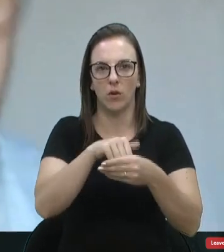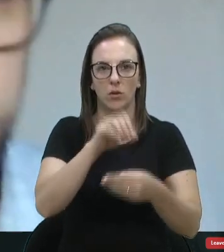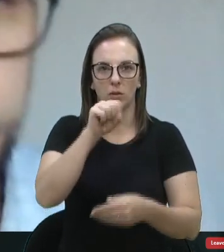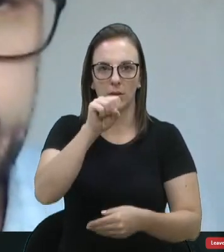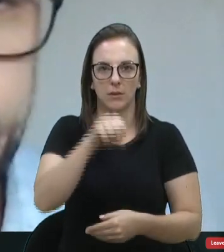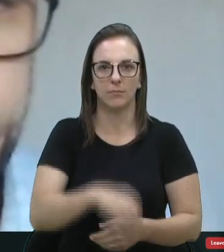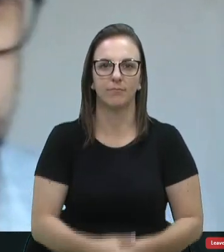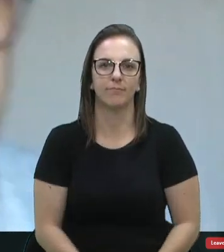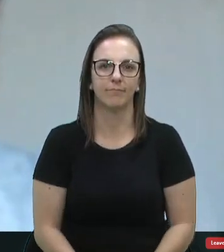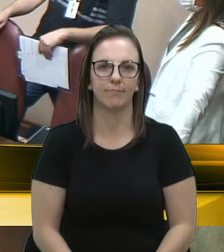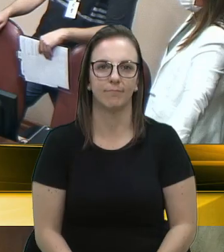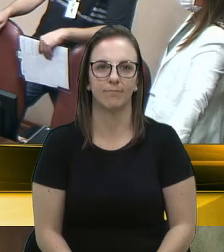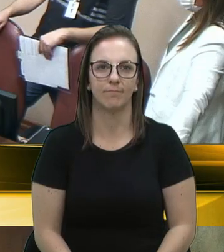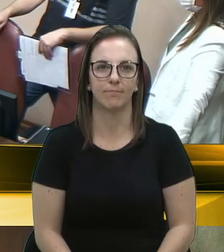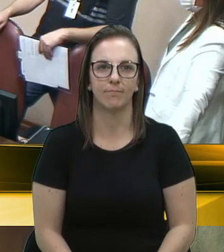Obrigado.